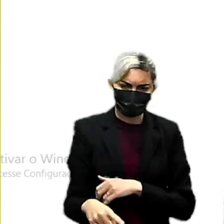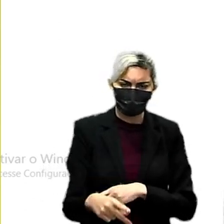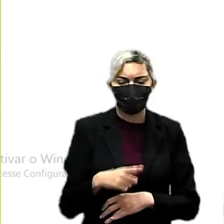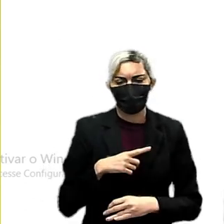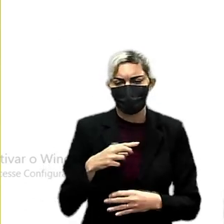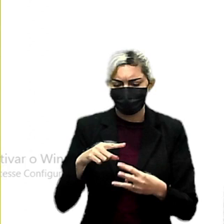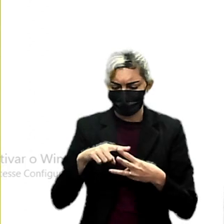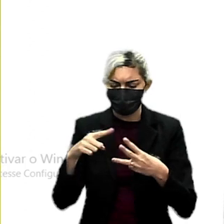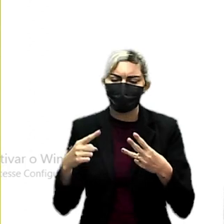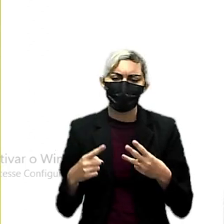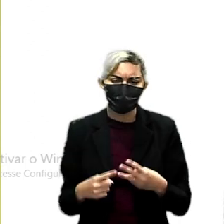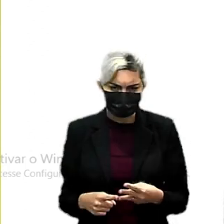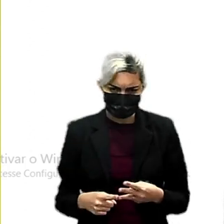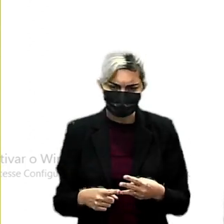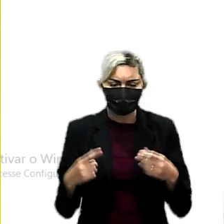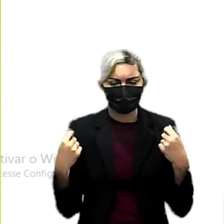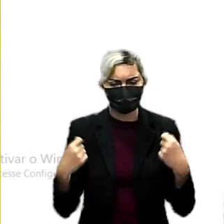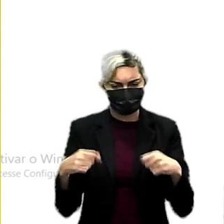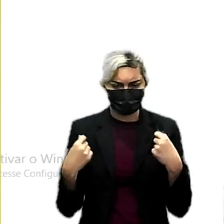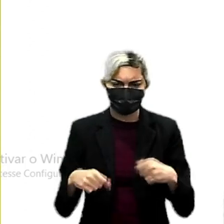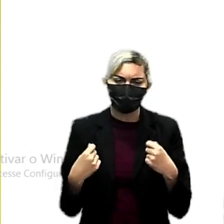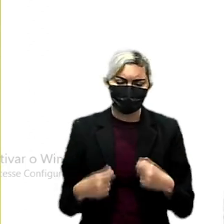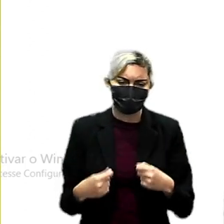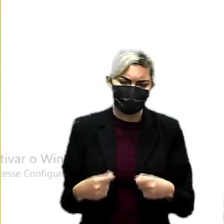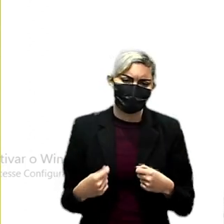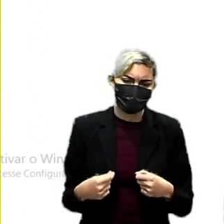esses 3 níveis precisam